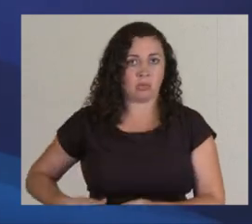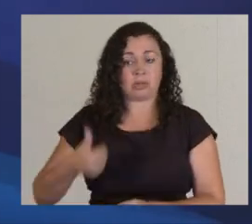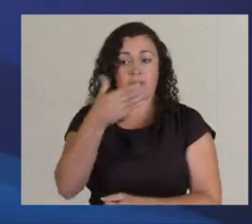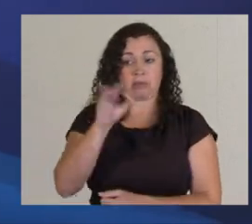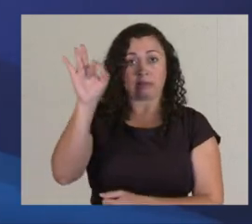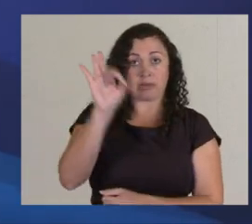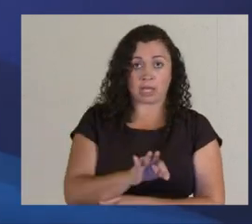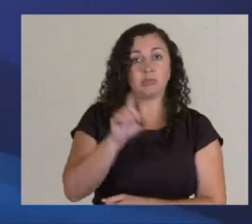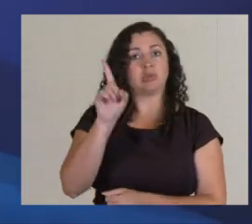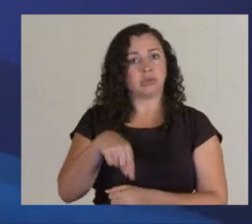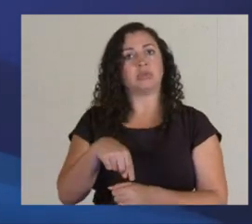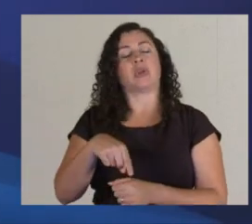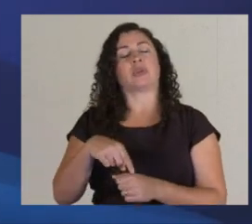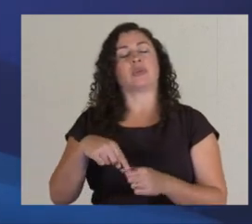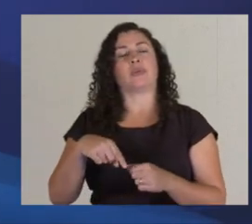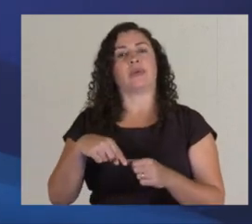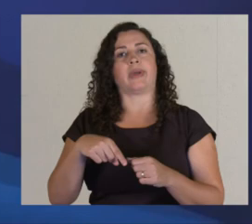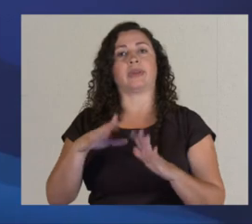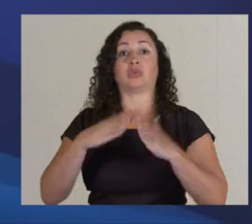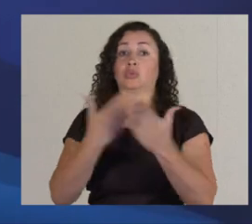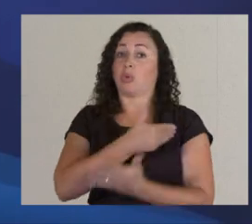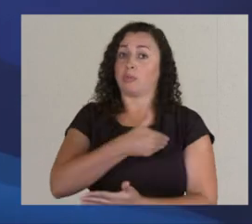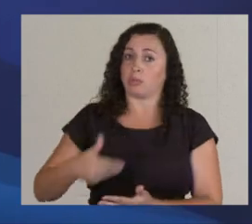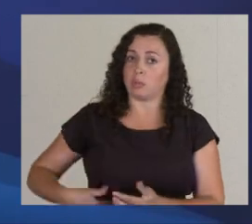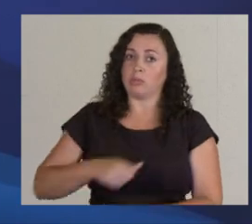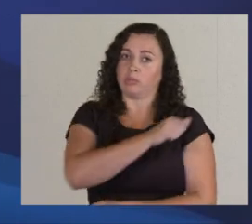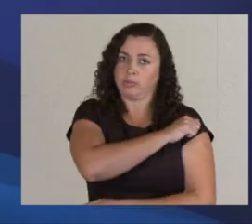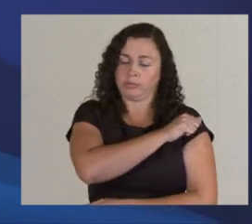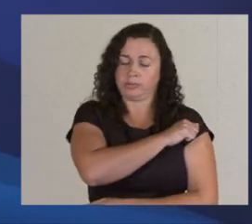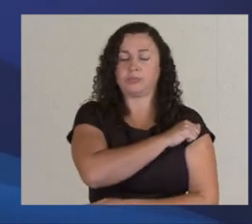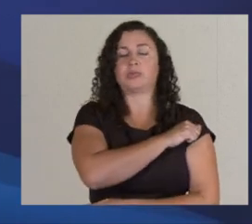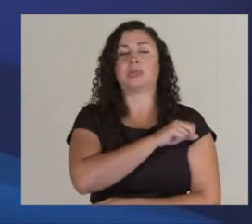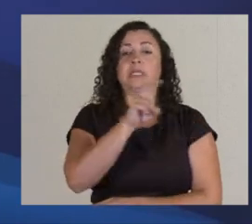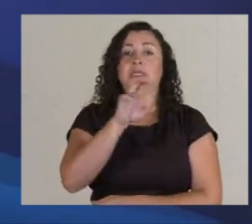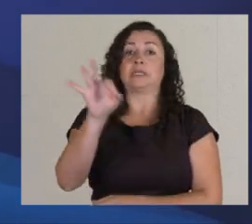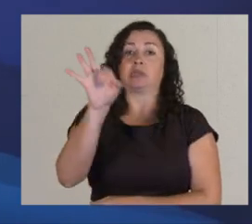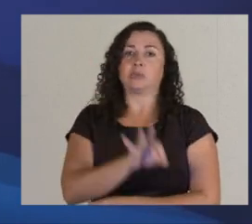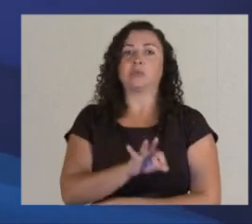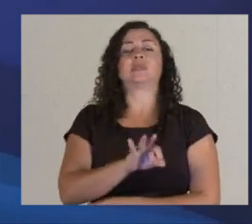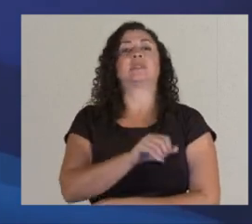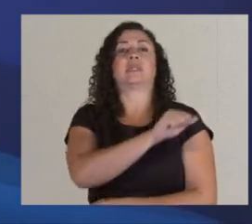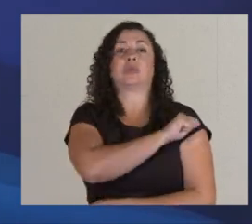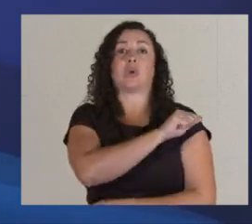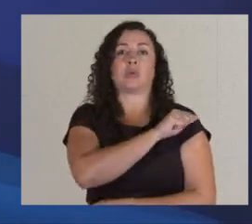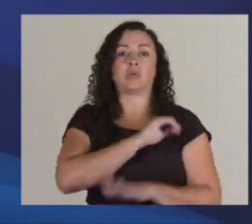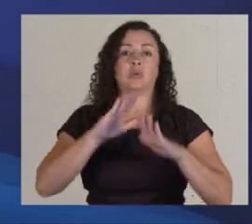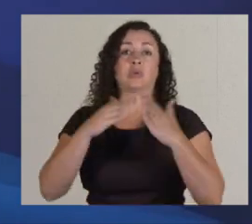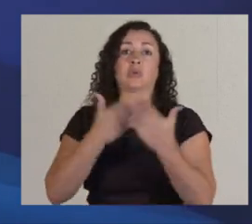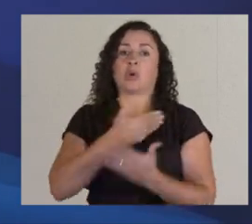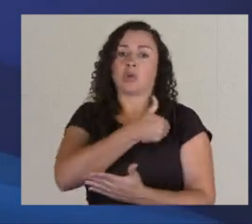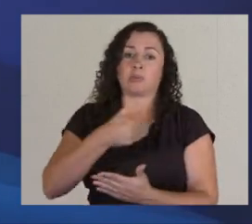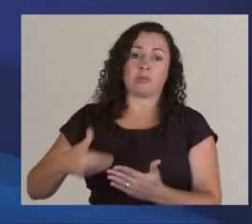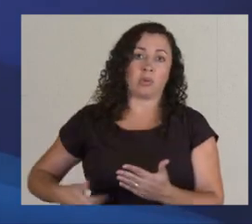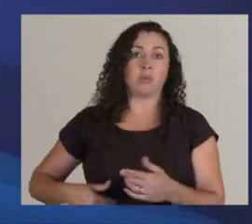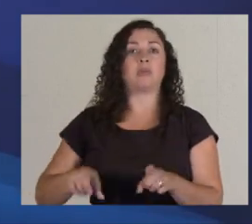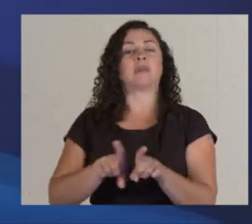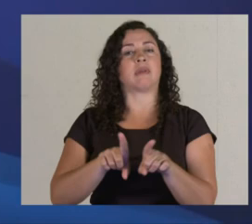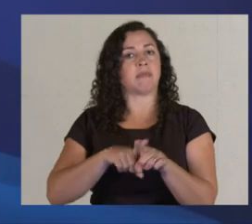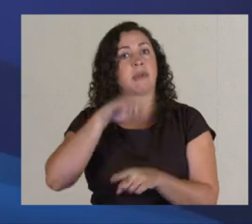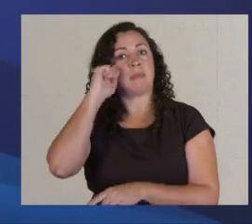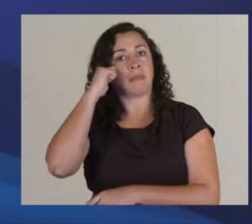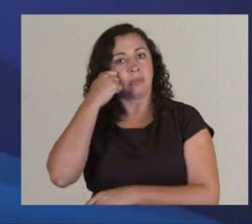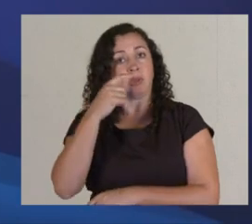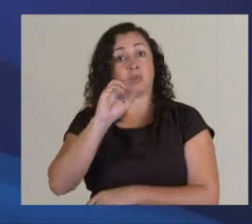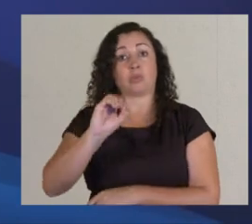pública, 10% dessas vagas serão para estudantes de escola pública, 5% para estudantes que sejam de escola pública e